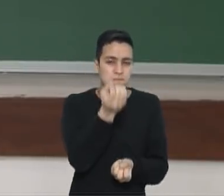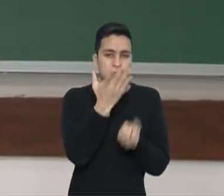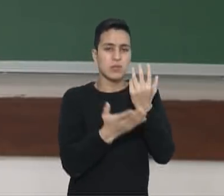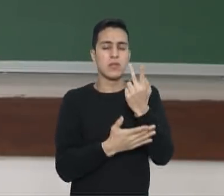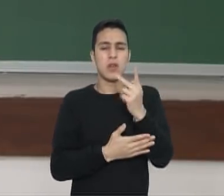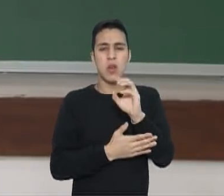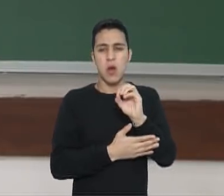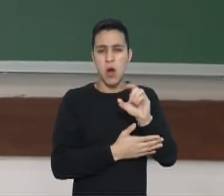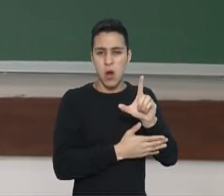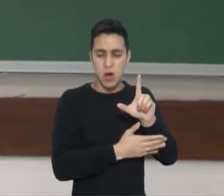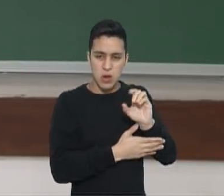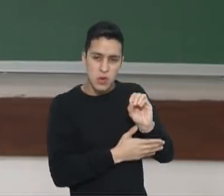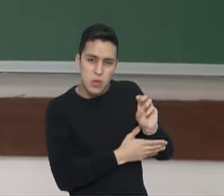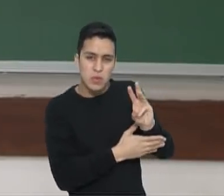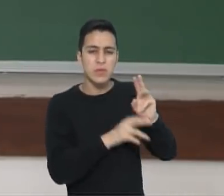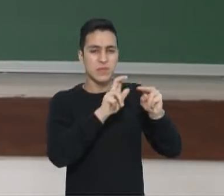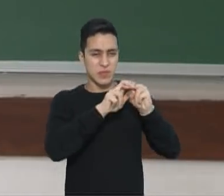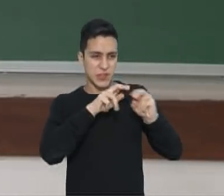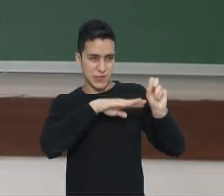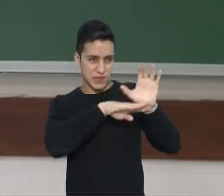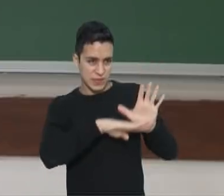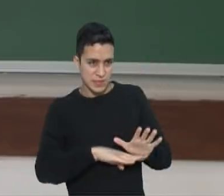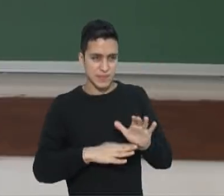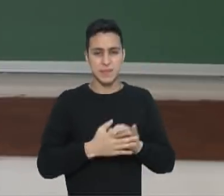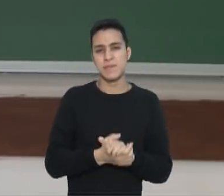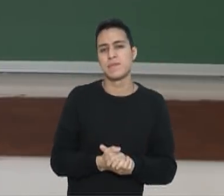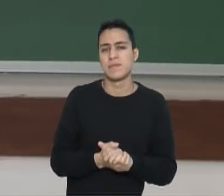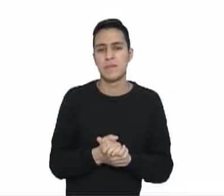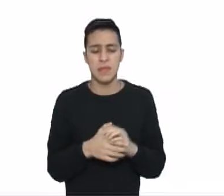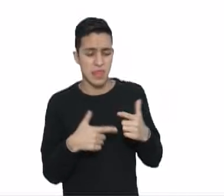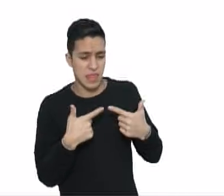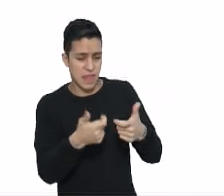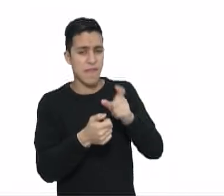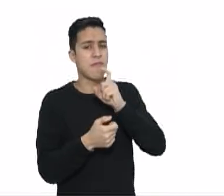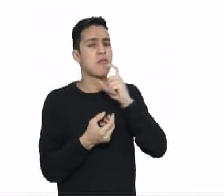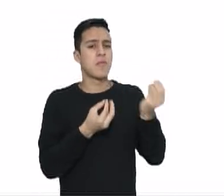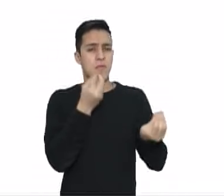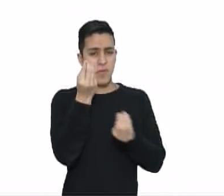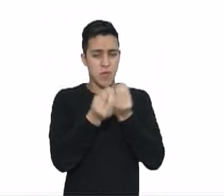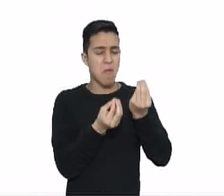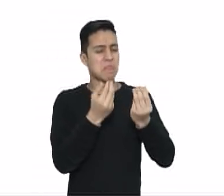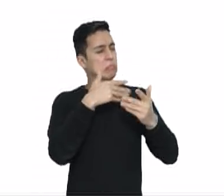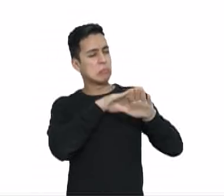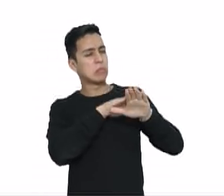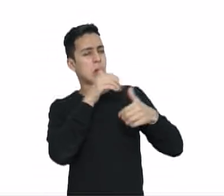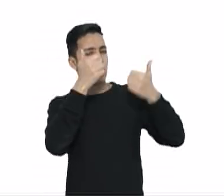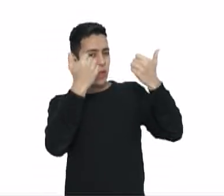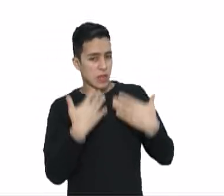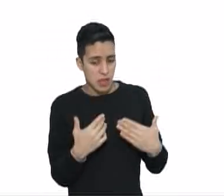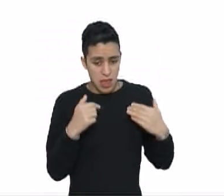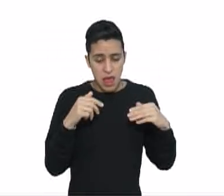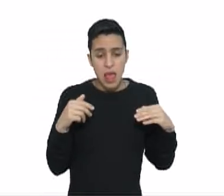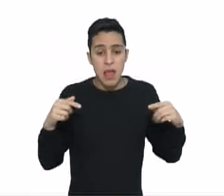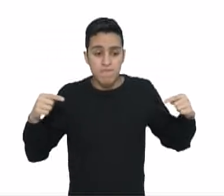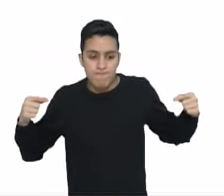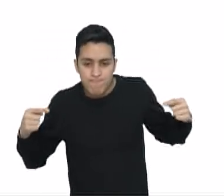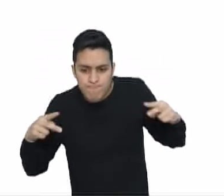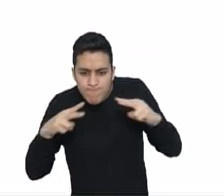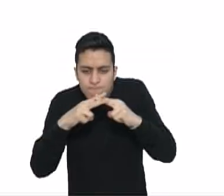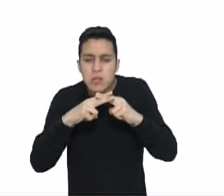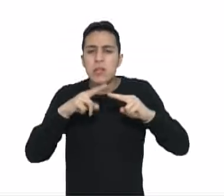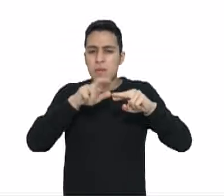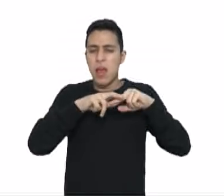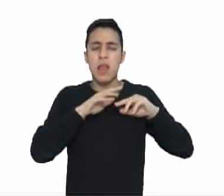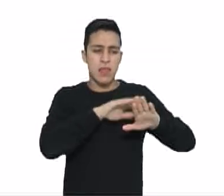através dos filmes. Sim? Então vamos lá. Guerra Fria, a ideia nossa é a seguinte: foi um conflito ideológico,